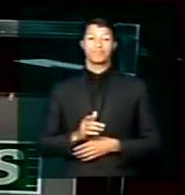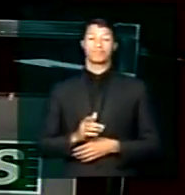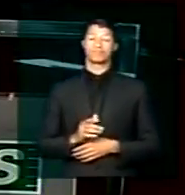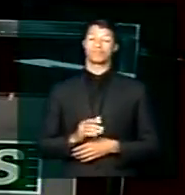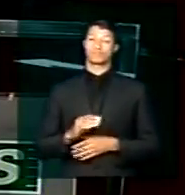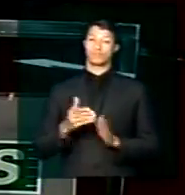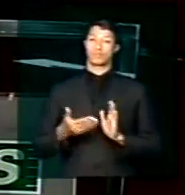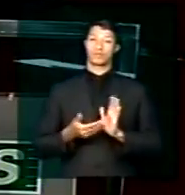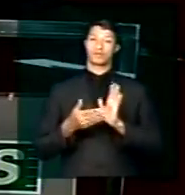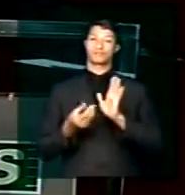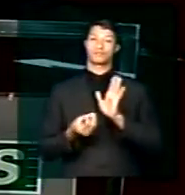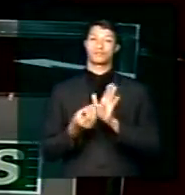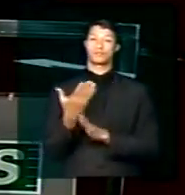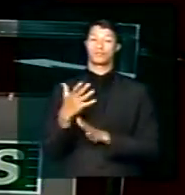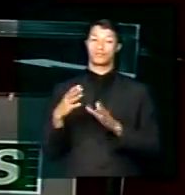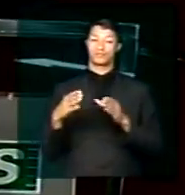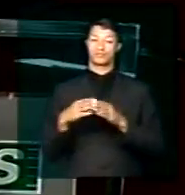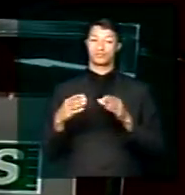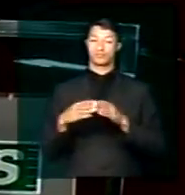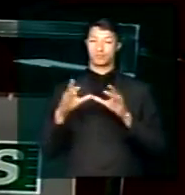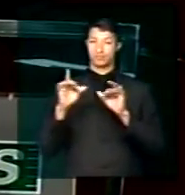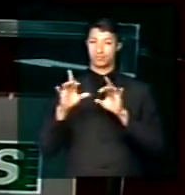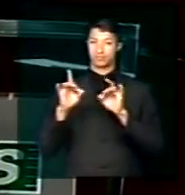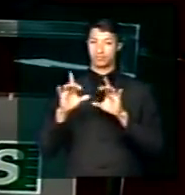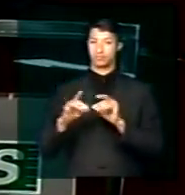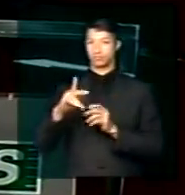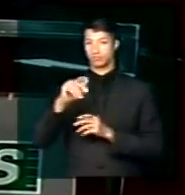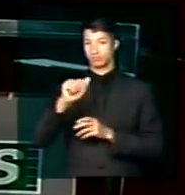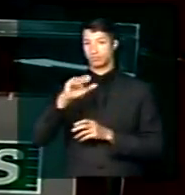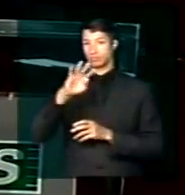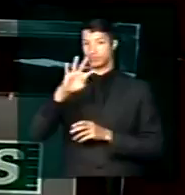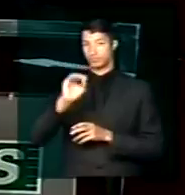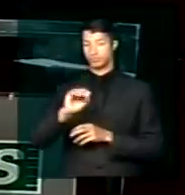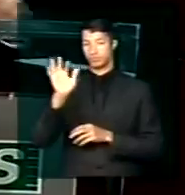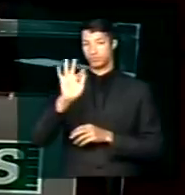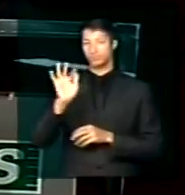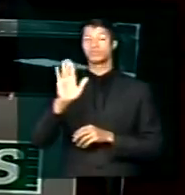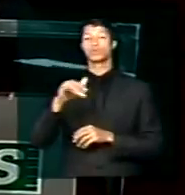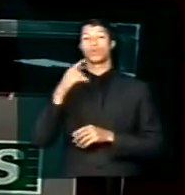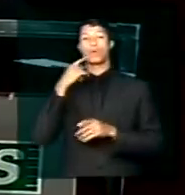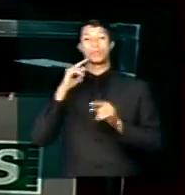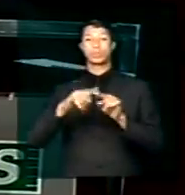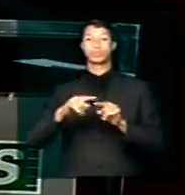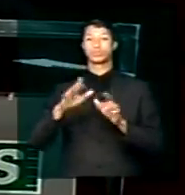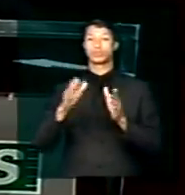dos Deputados criou a Comissão Especial do Pacto Federativo. Qual